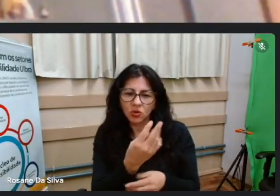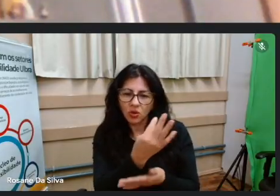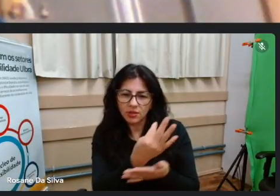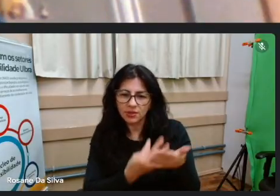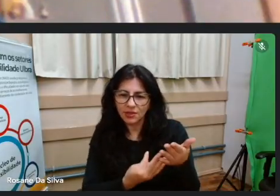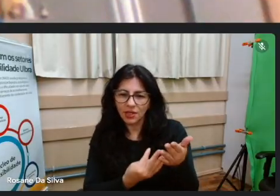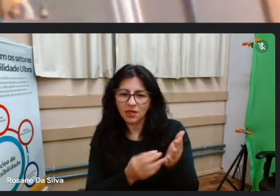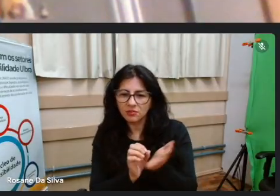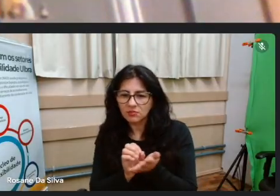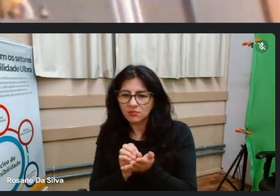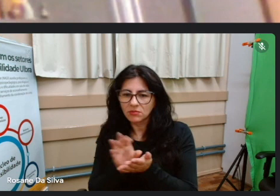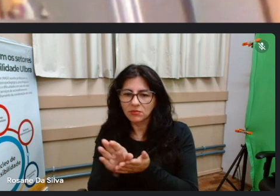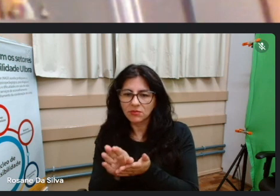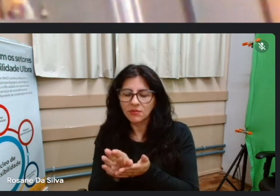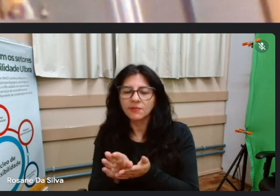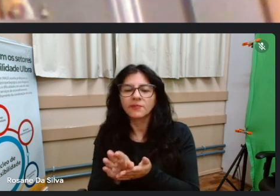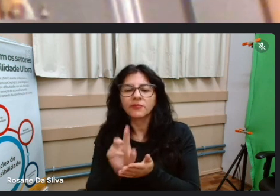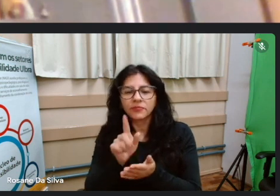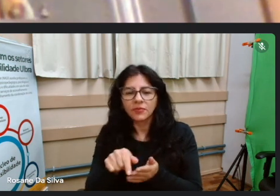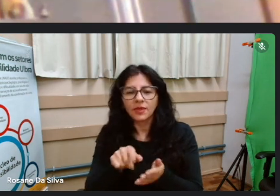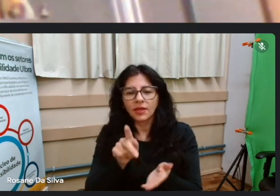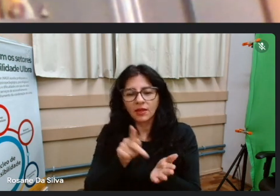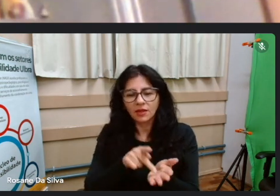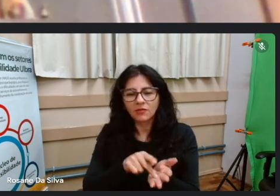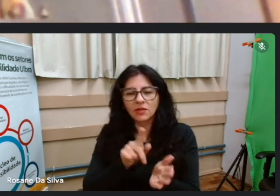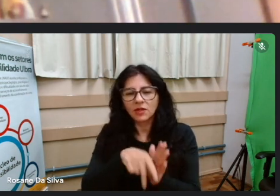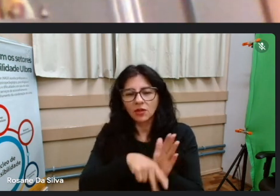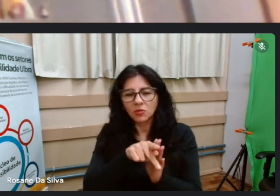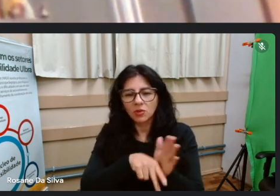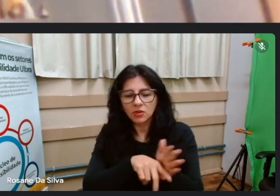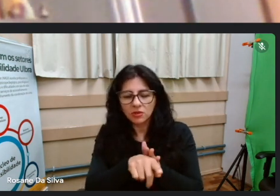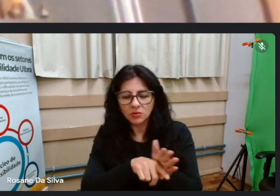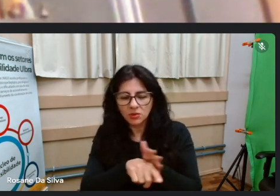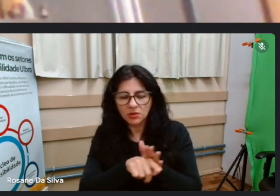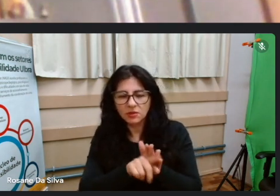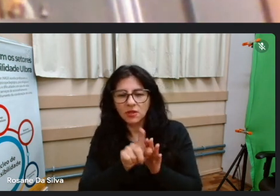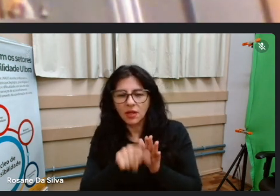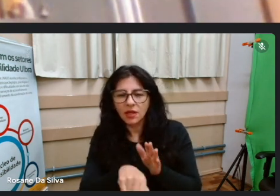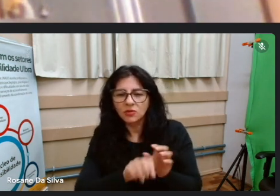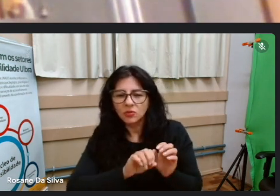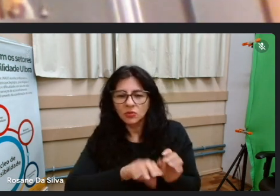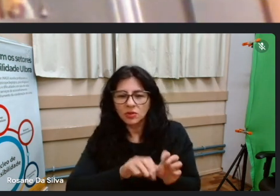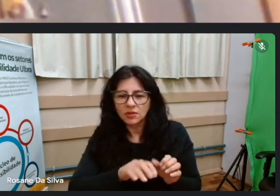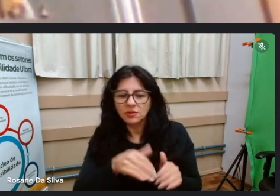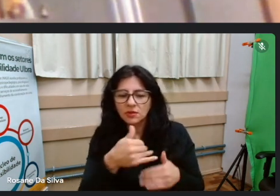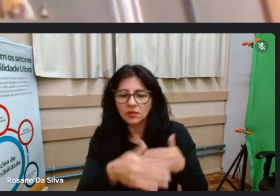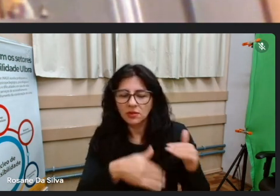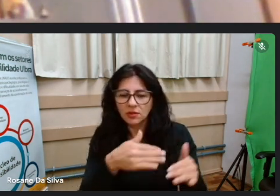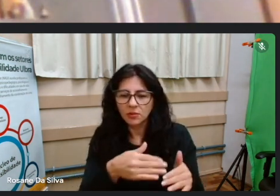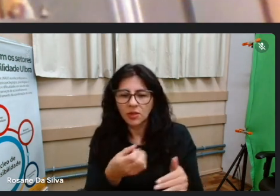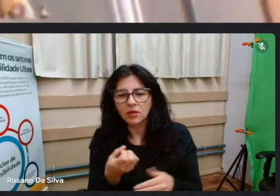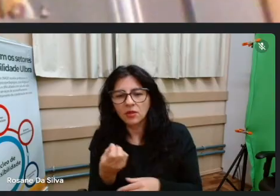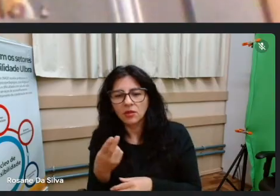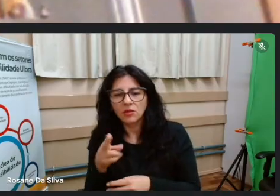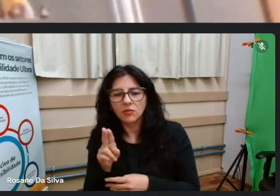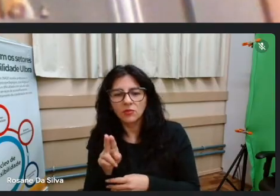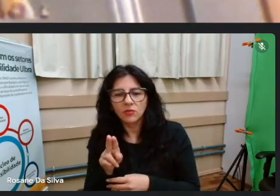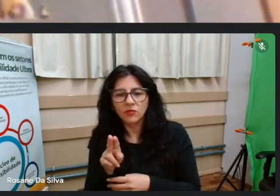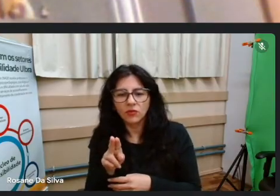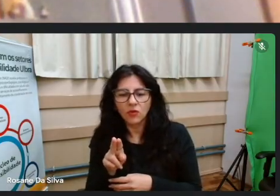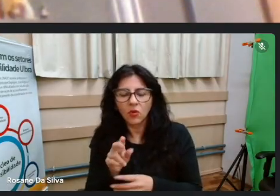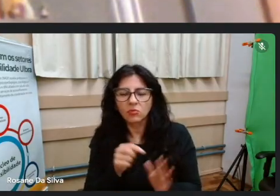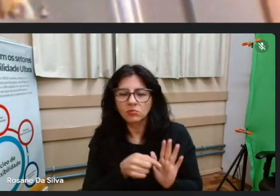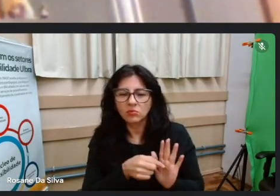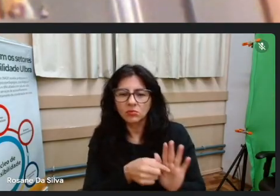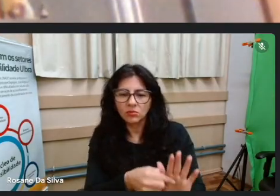dizem respeito a um projeto de pesquisa e a um projeto de Ensino em andamento então eu vou posso partir já para apresentação